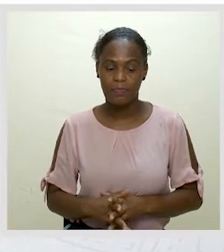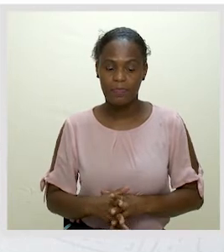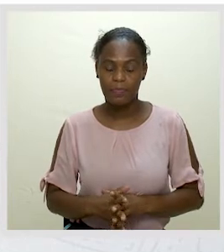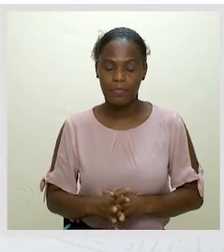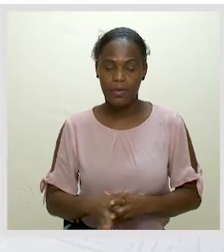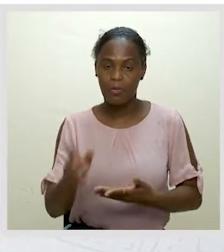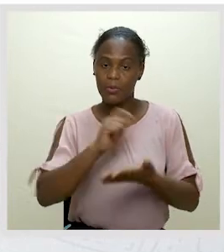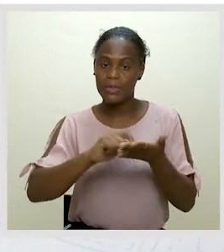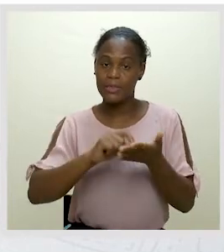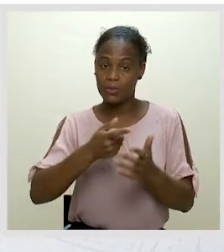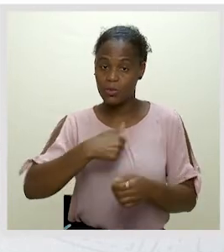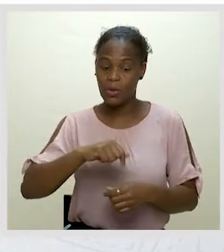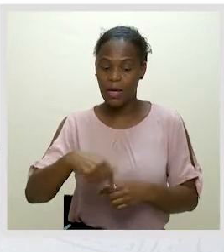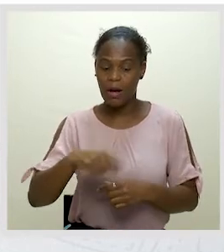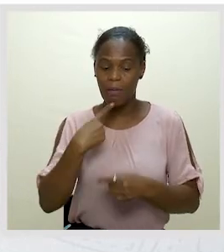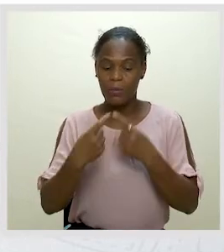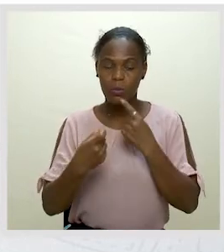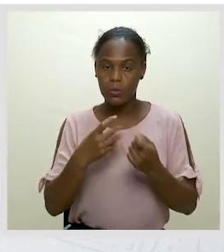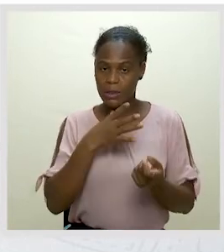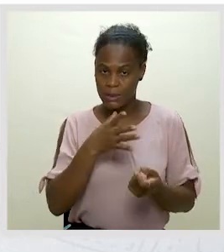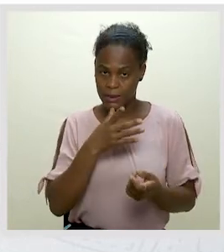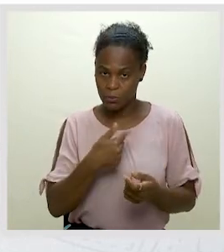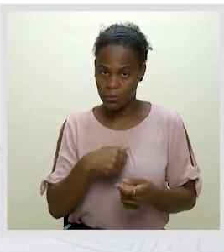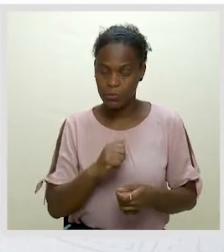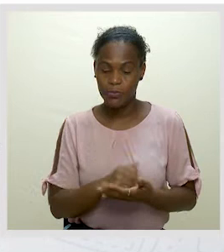O nosso exercício tem uma pergunta que nos diz: